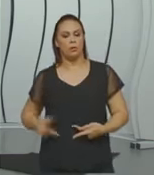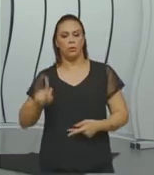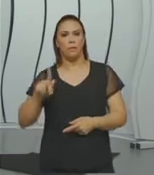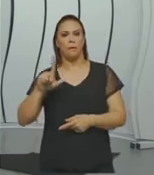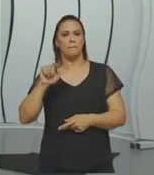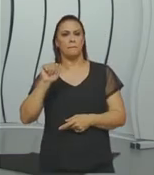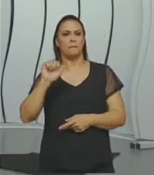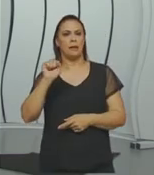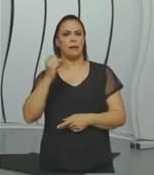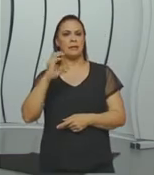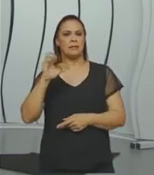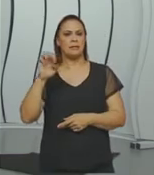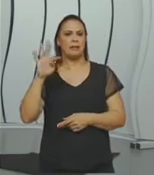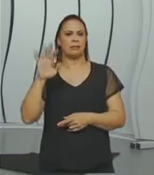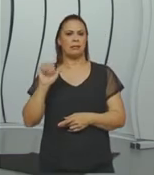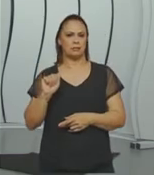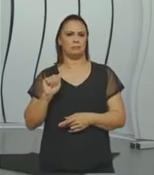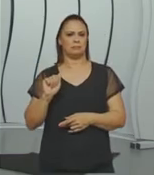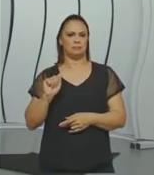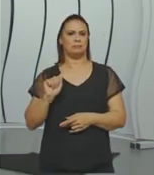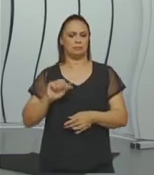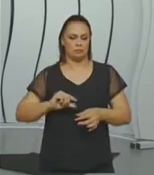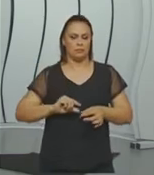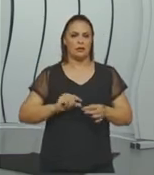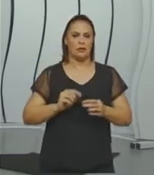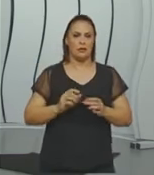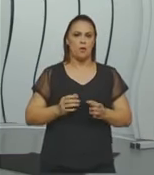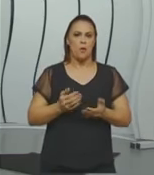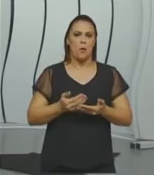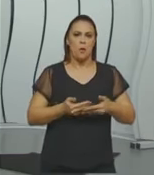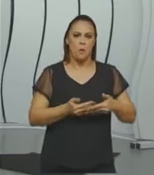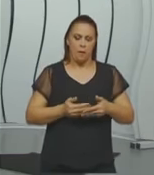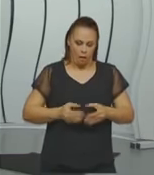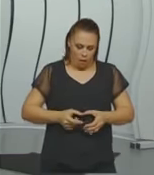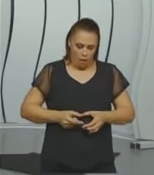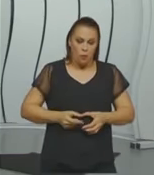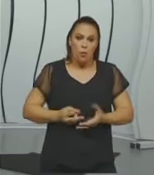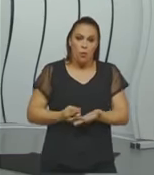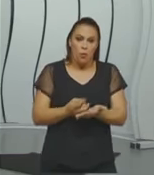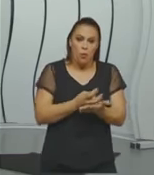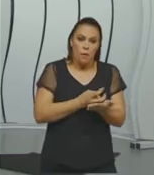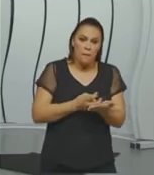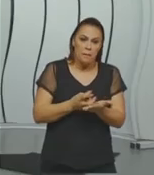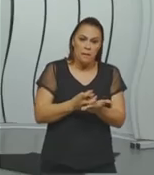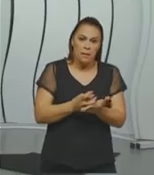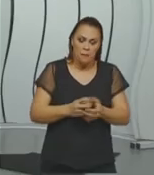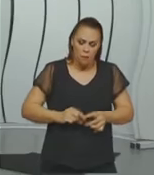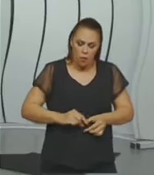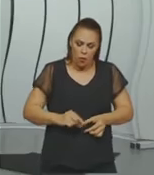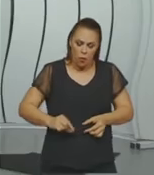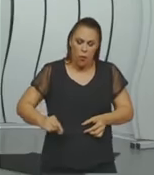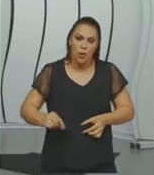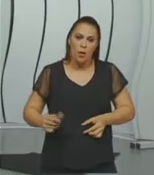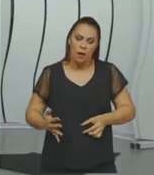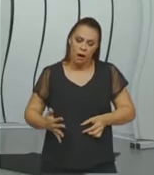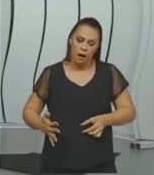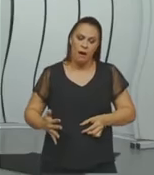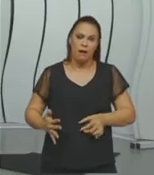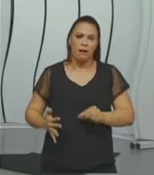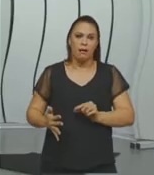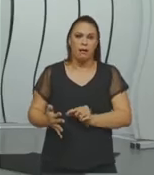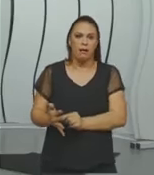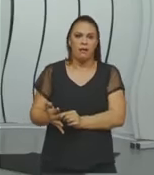o embrião. Quando eu falar, então, em ovíparo, aí sim eu estou falando em um